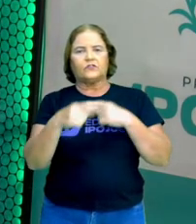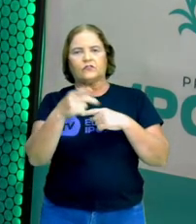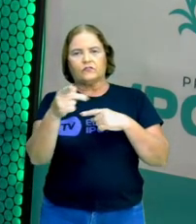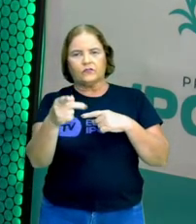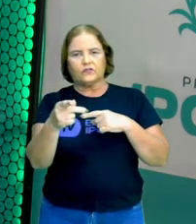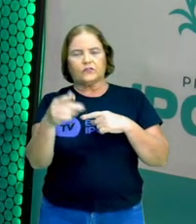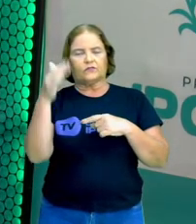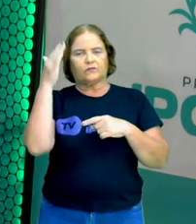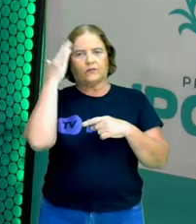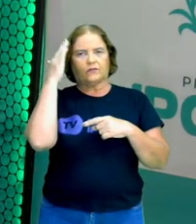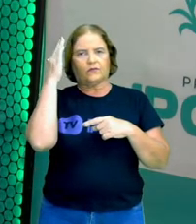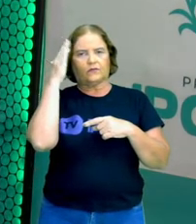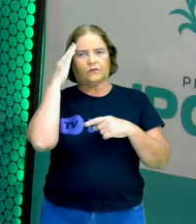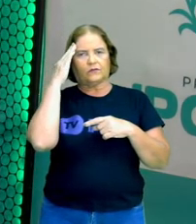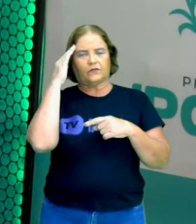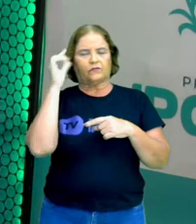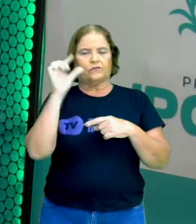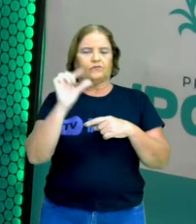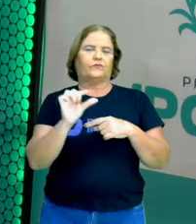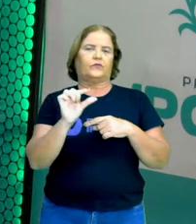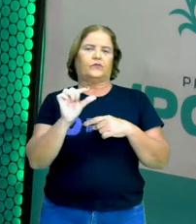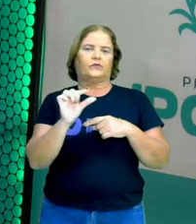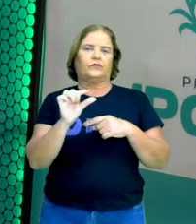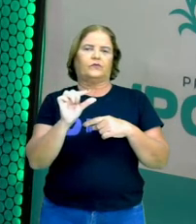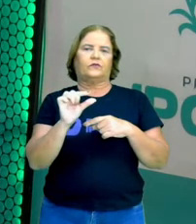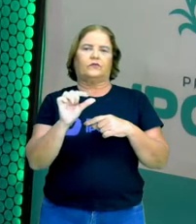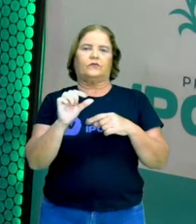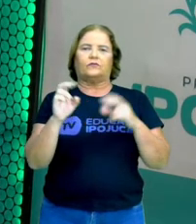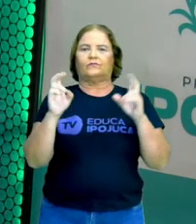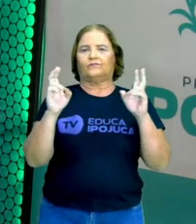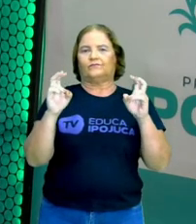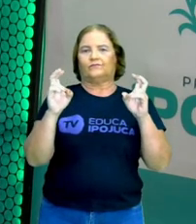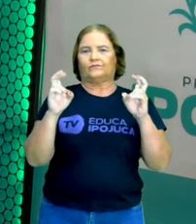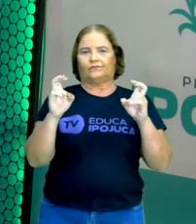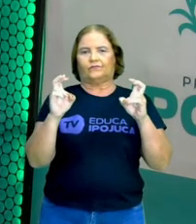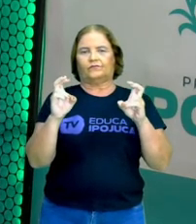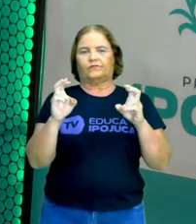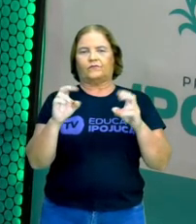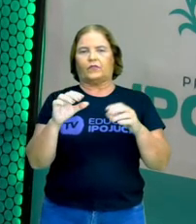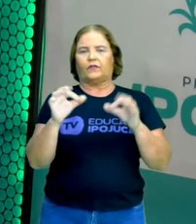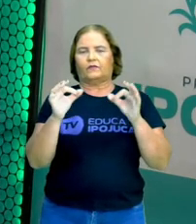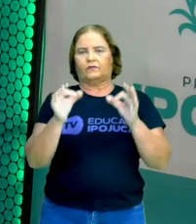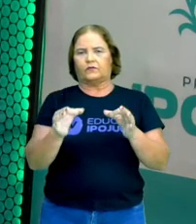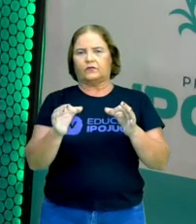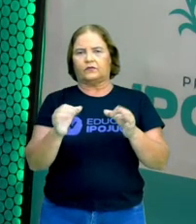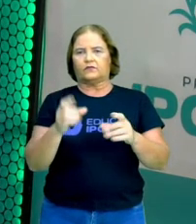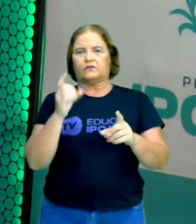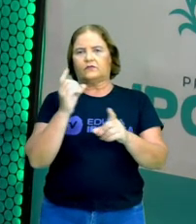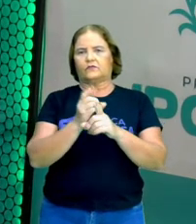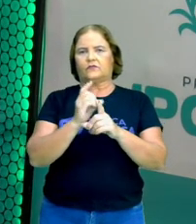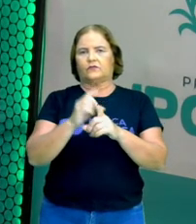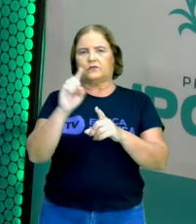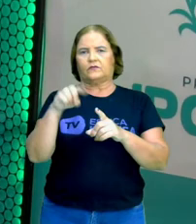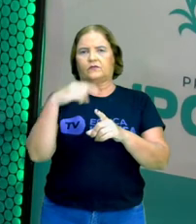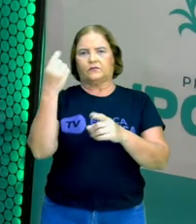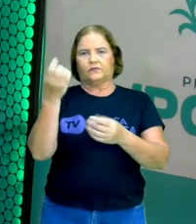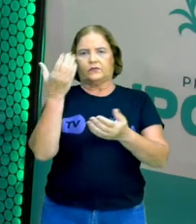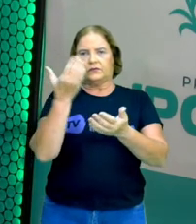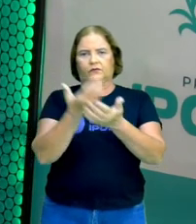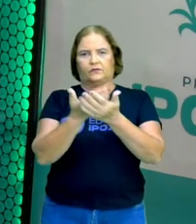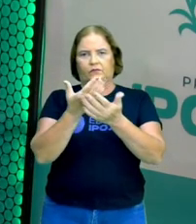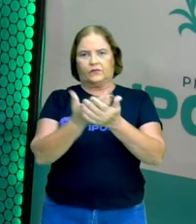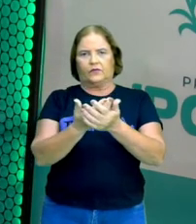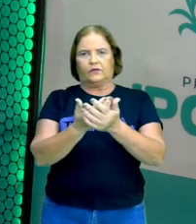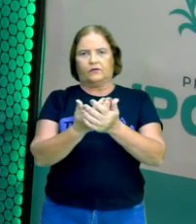tenham entendido um pouquinho esse assunto. Com certeza, nós nos veremos nas